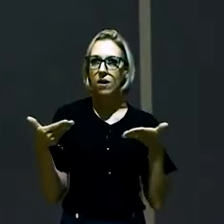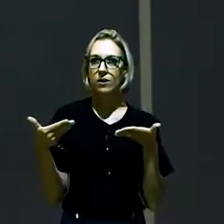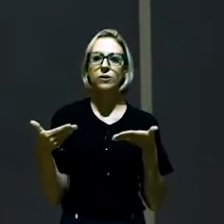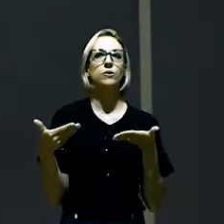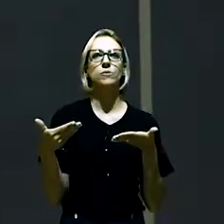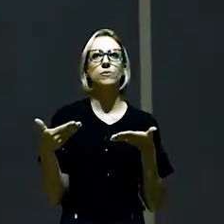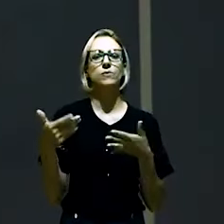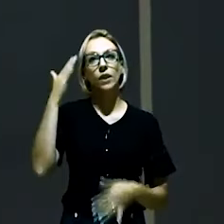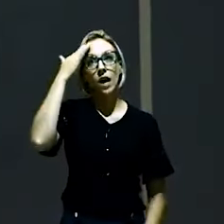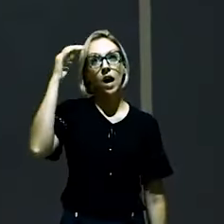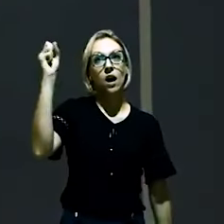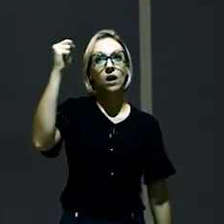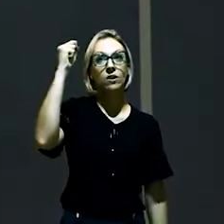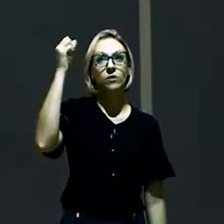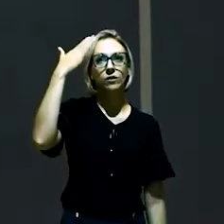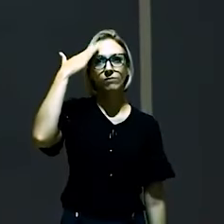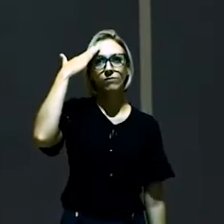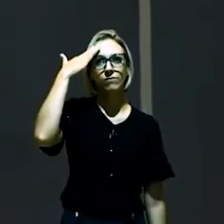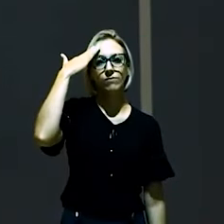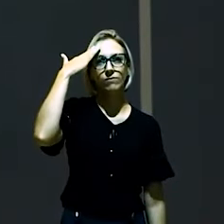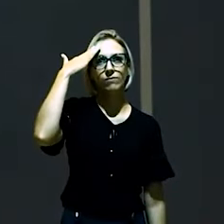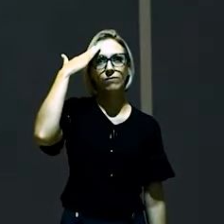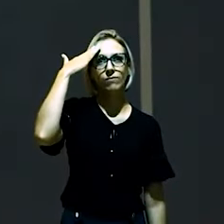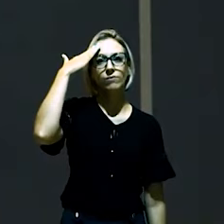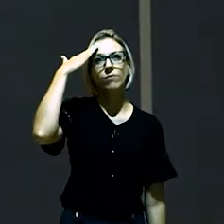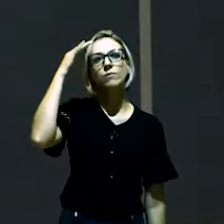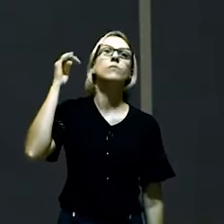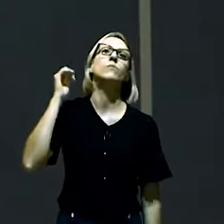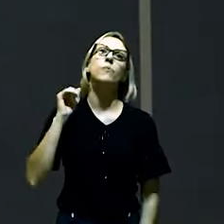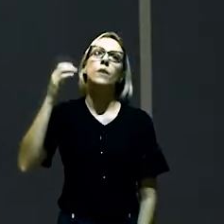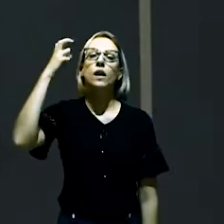Salomão tinha tanta sabedoria, era um cara totalmente fora da curva.